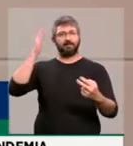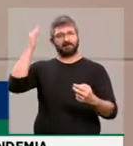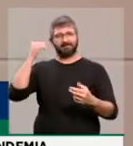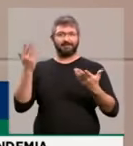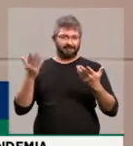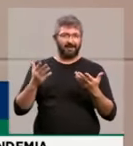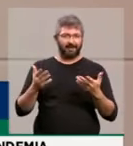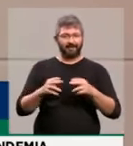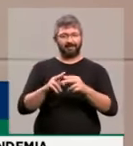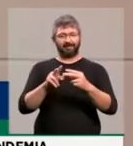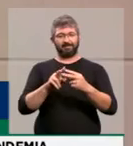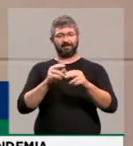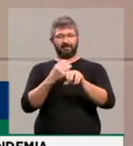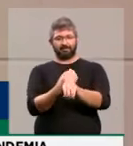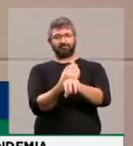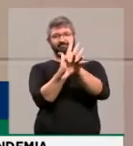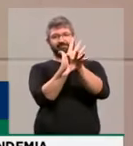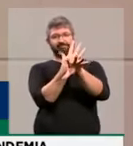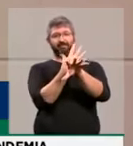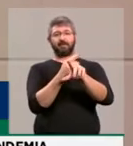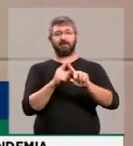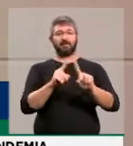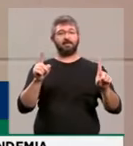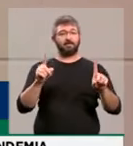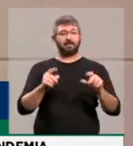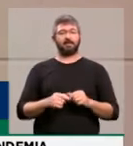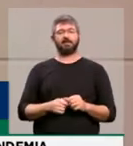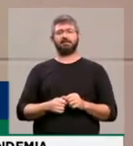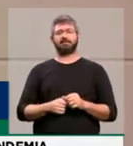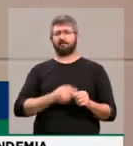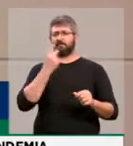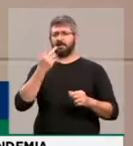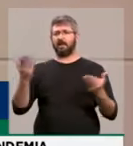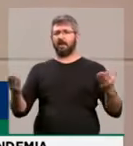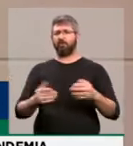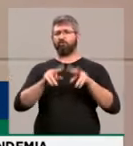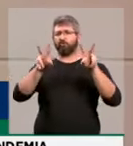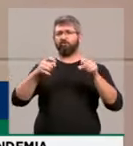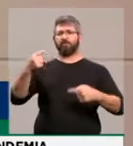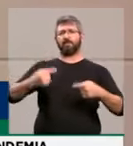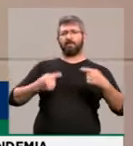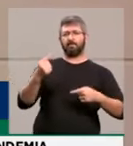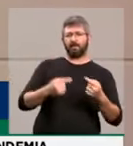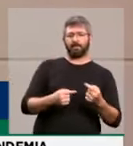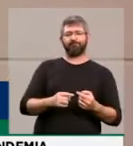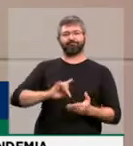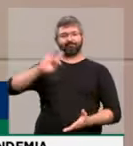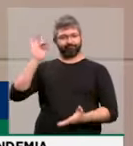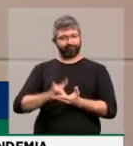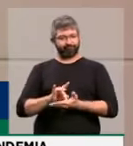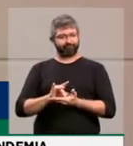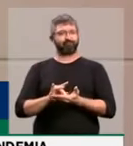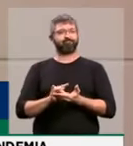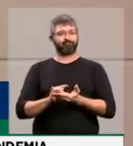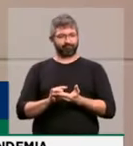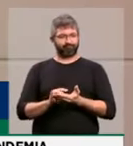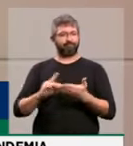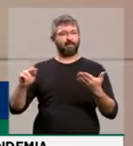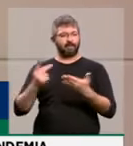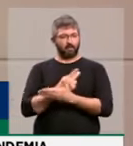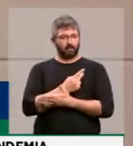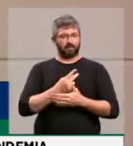ainda que por essa transmissão, para falar do debate do dia, a confirmação do